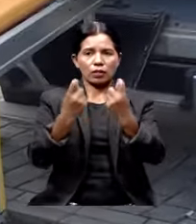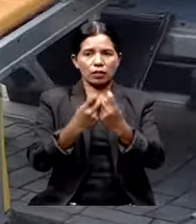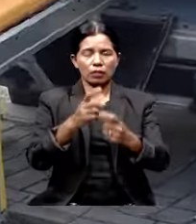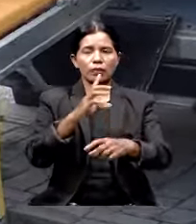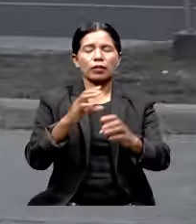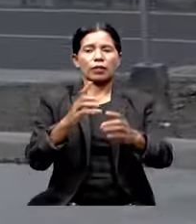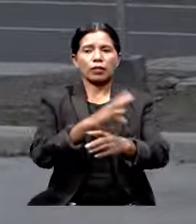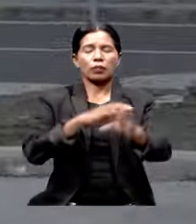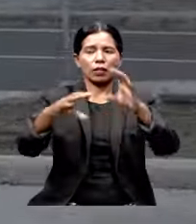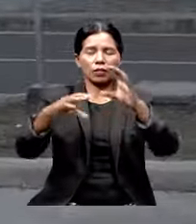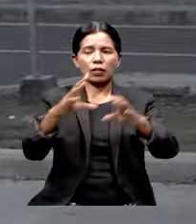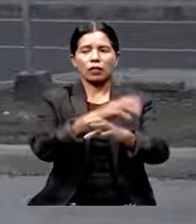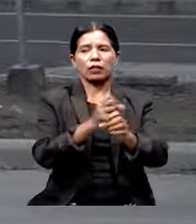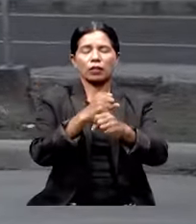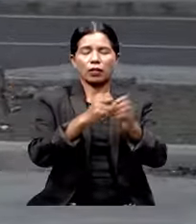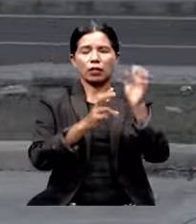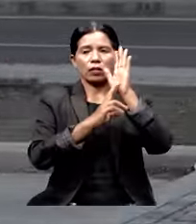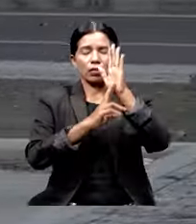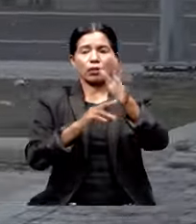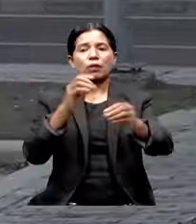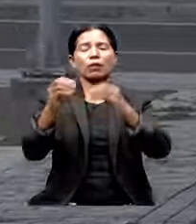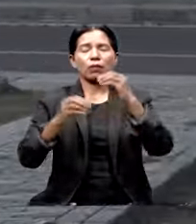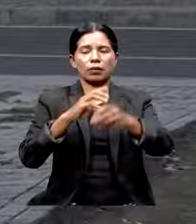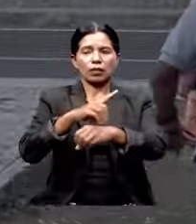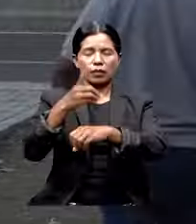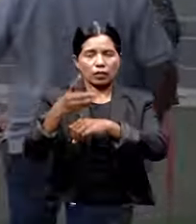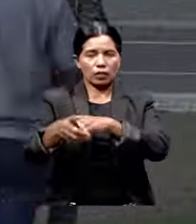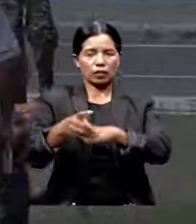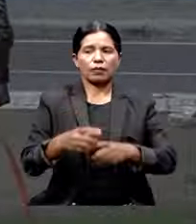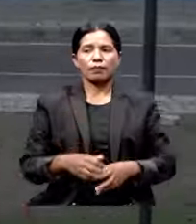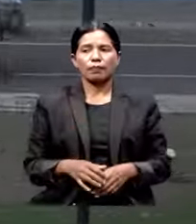comunicação ho media no halo relatório kono ba desastre ne rasi. Tito Silva, GMN.